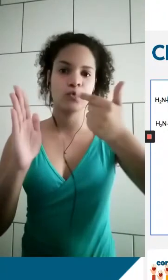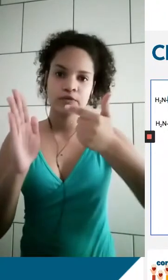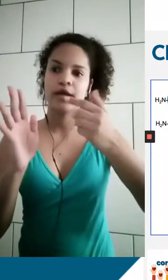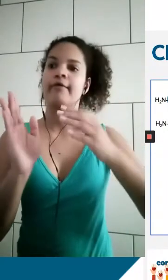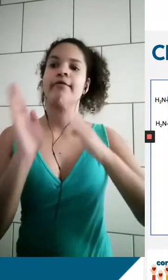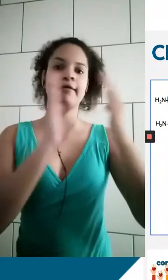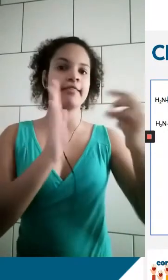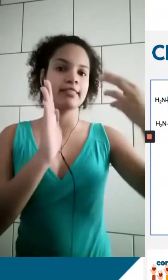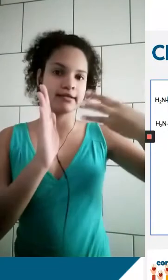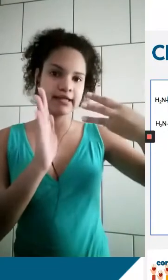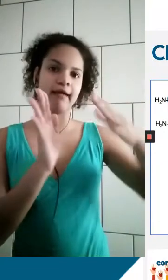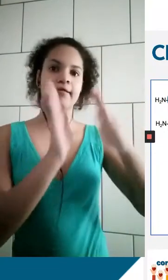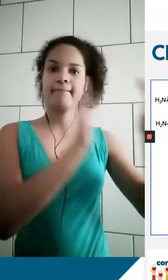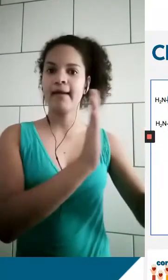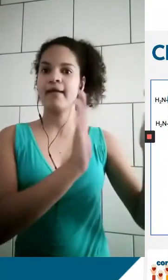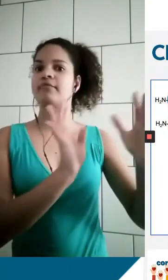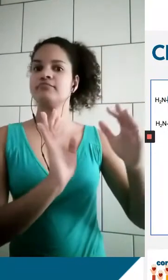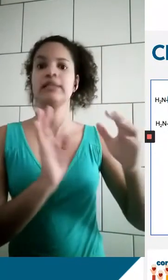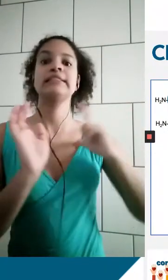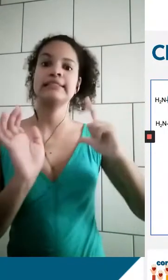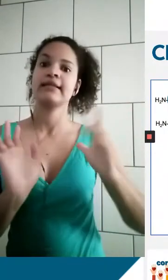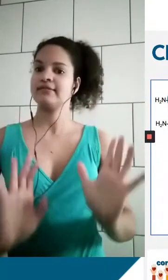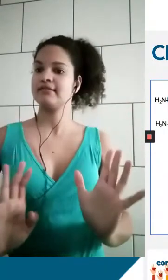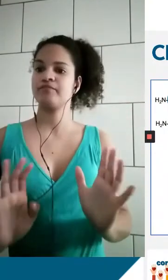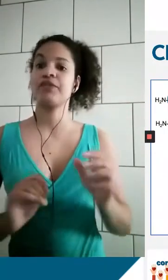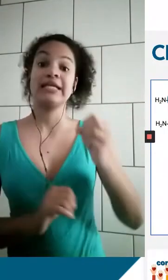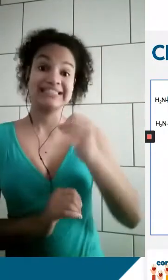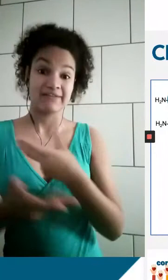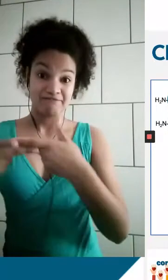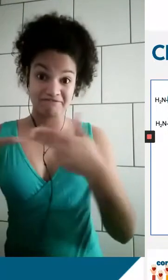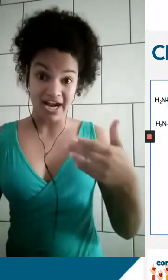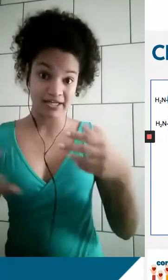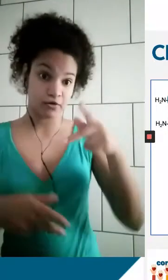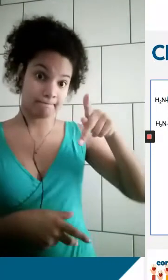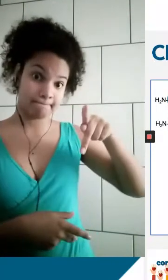uma estrutura quaternária, quando você tem várias moléculas de proteínas